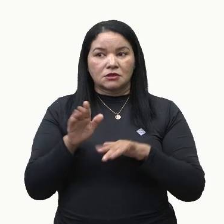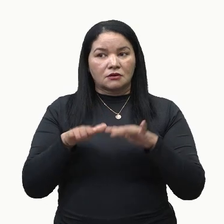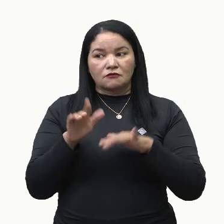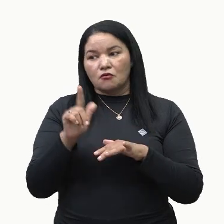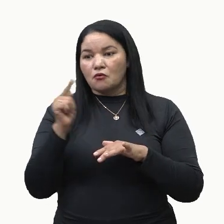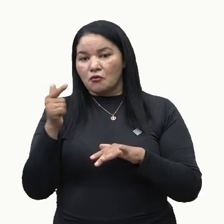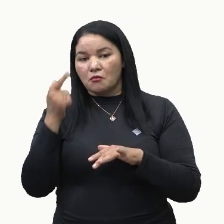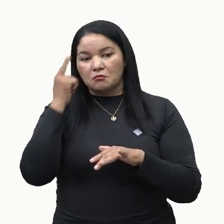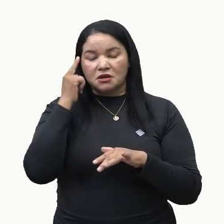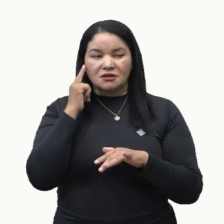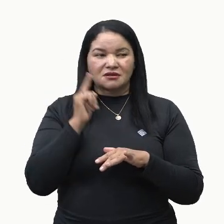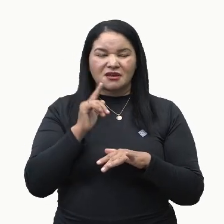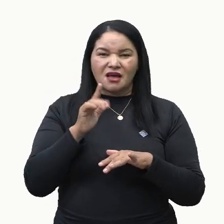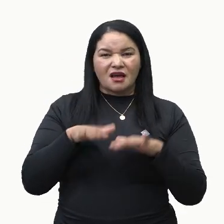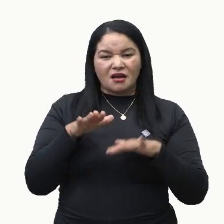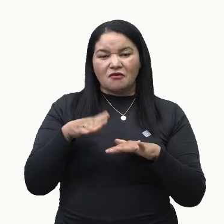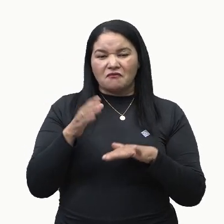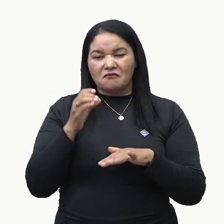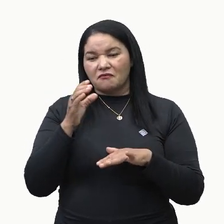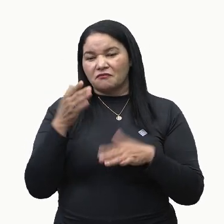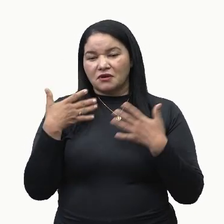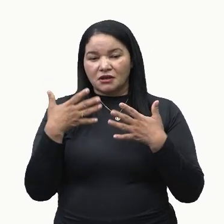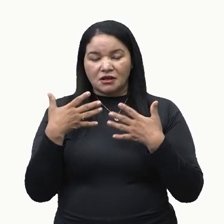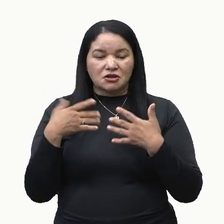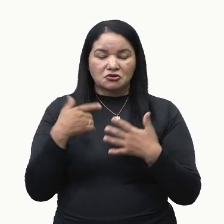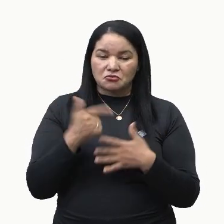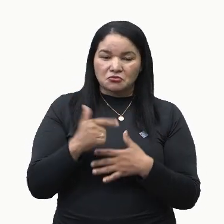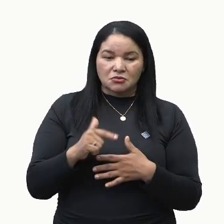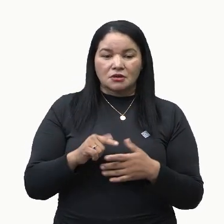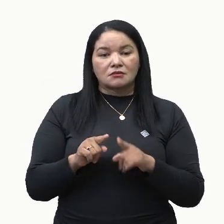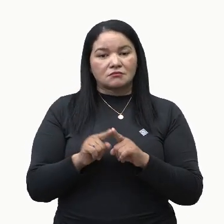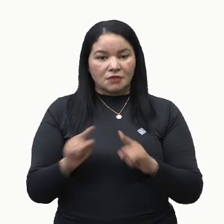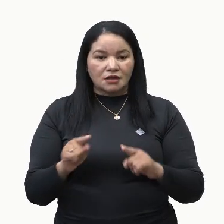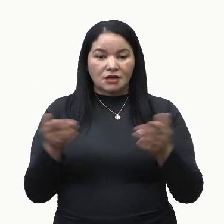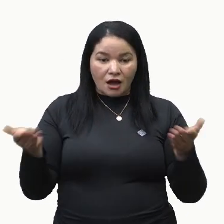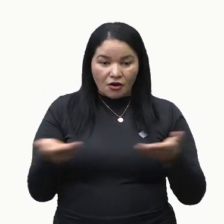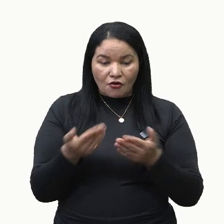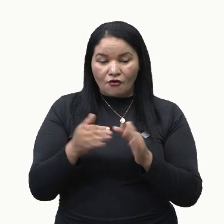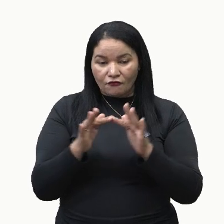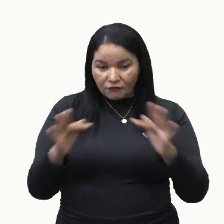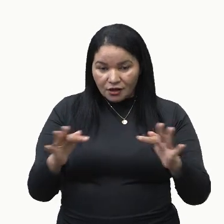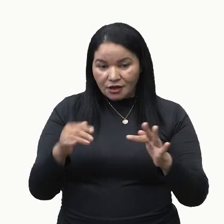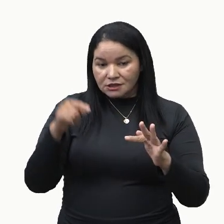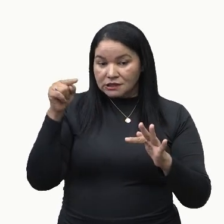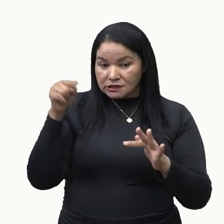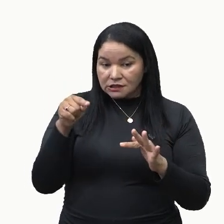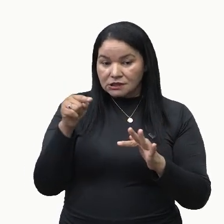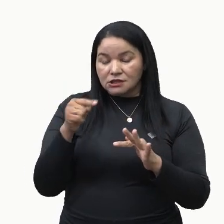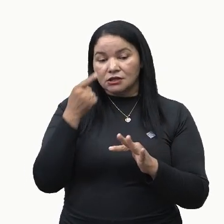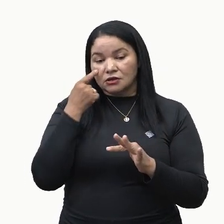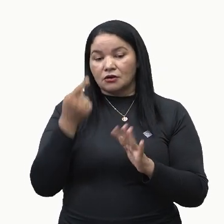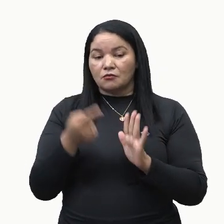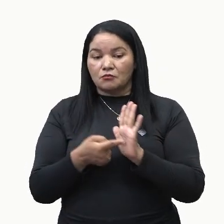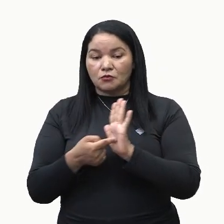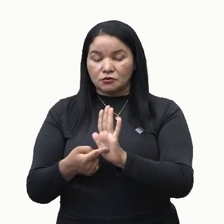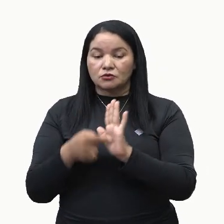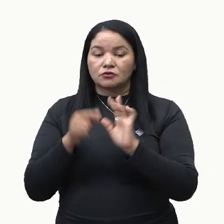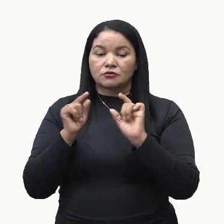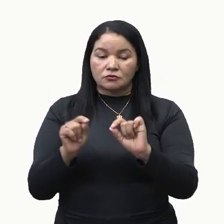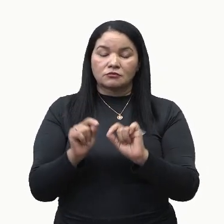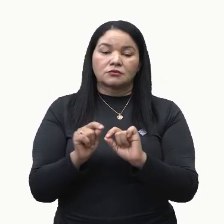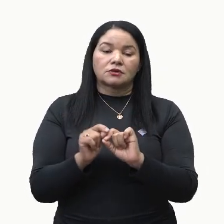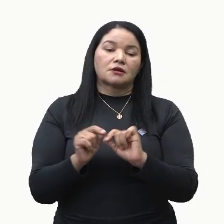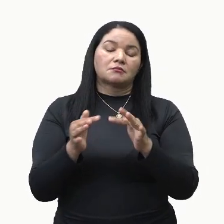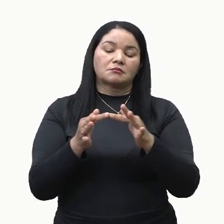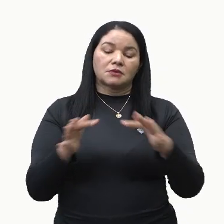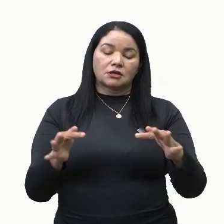não. Ok? Então, o sentido está completo aí. Então, notem aí que o período simples, ele vai